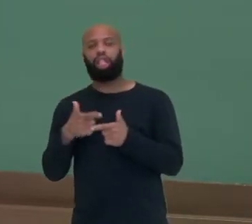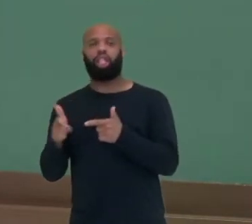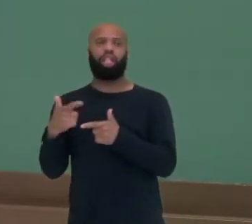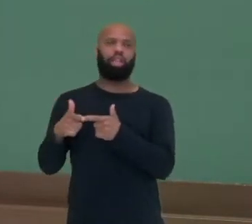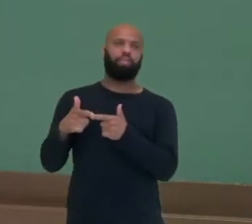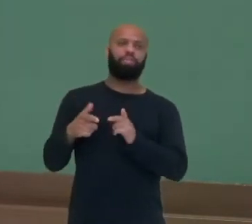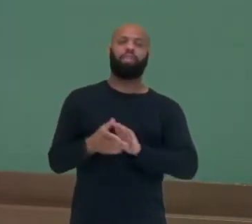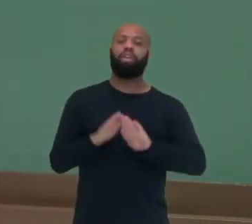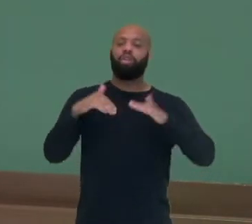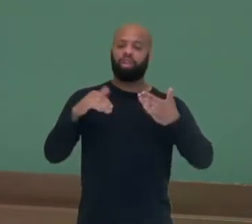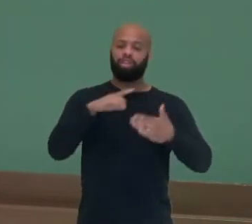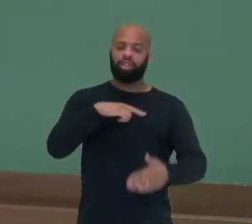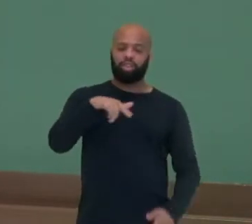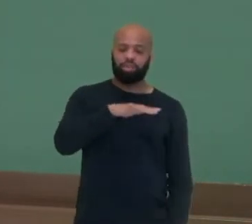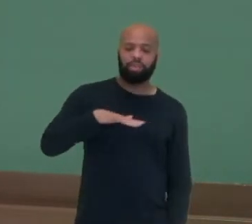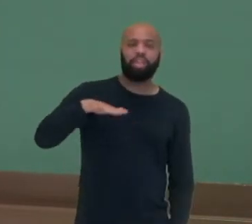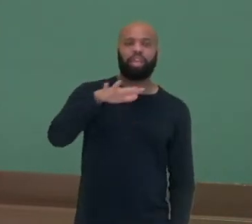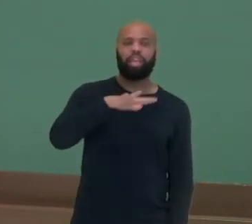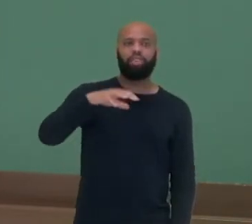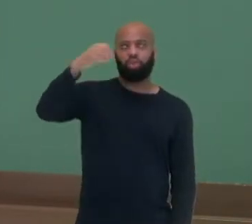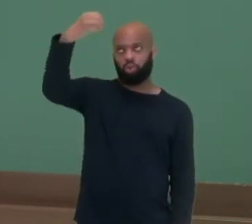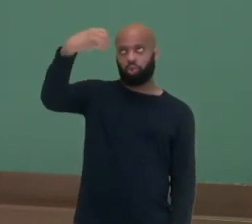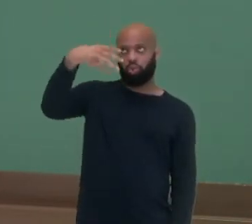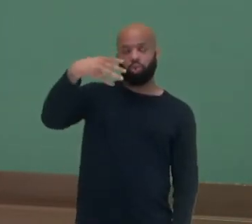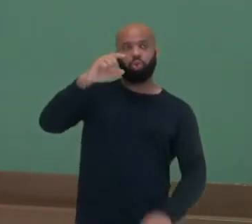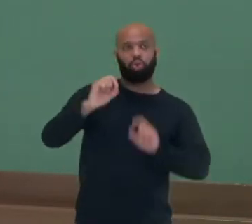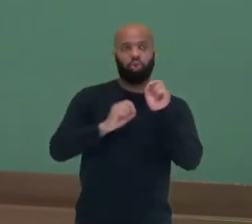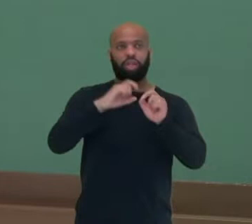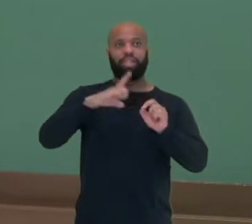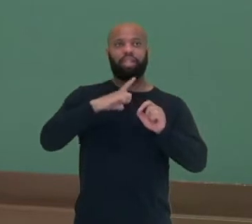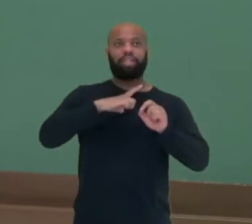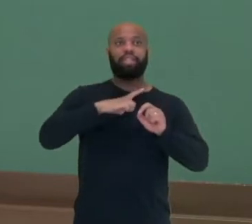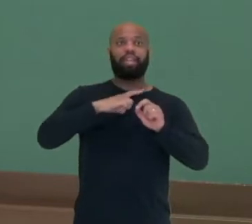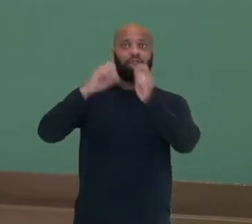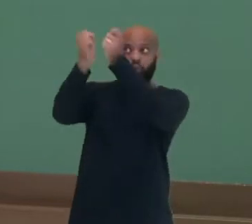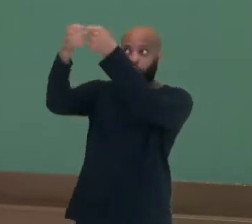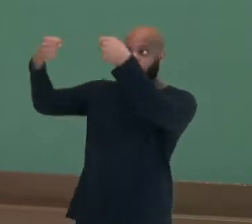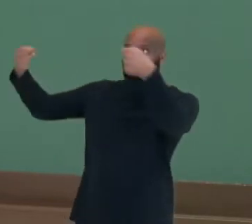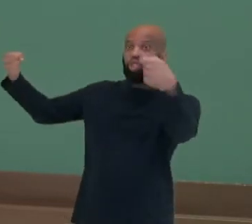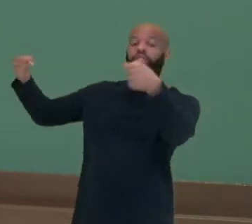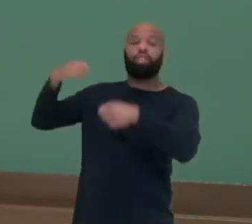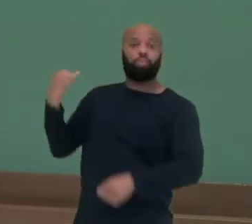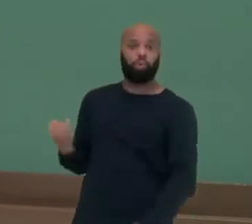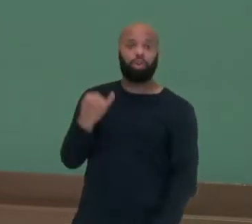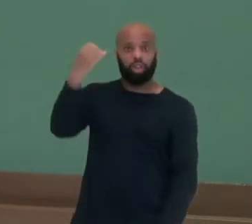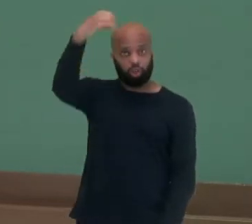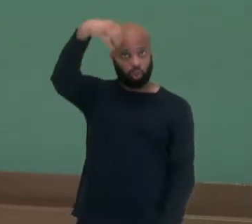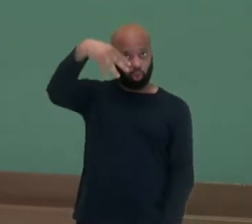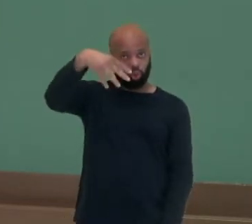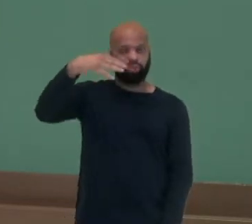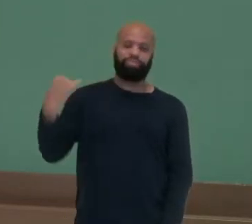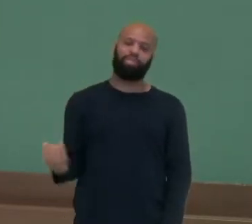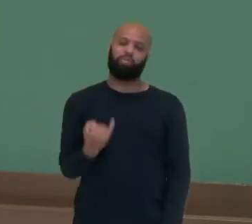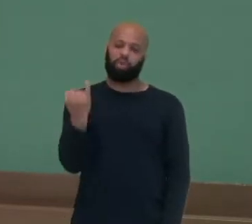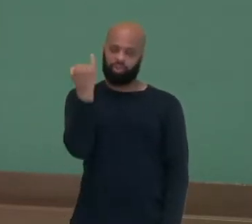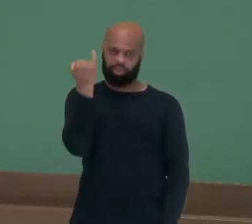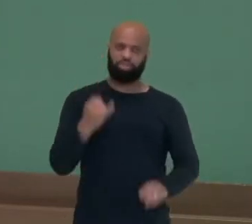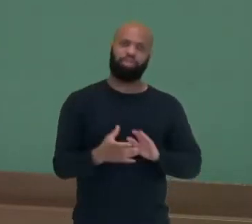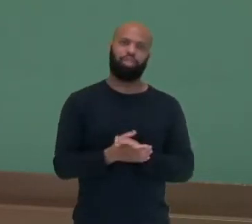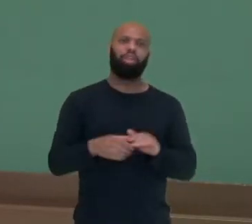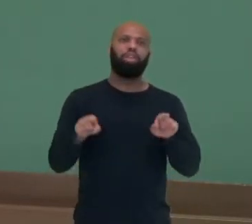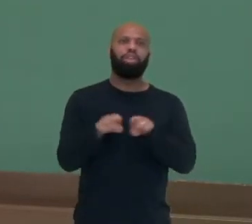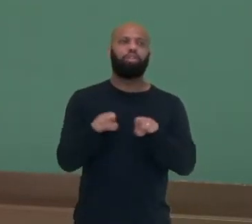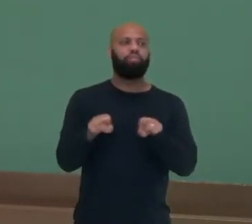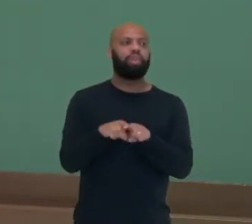Fabiano. Então, um ambiente bem iluminado, abrir a cortina, acender as luzes, é fundamental. Além disso,